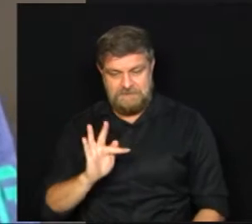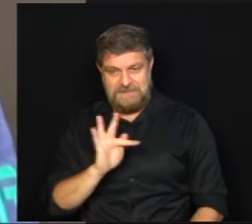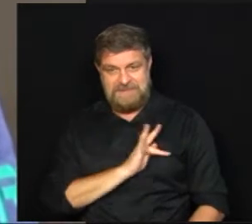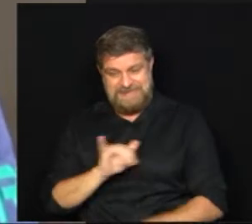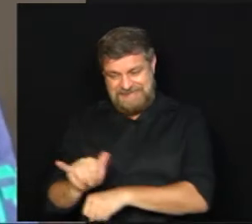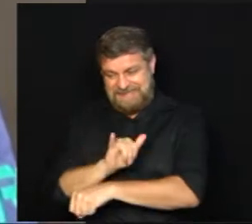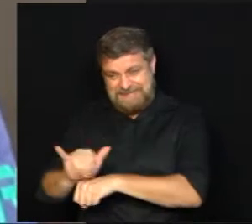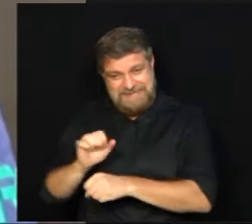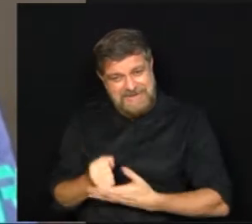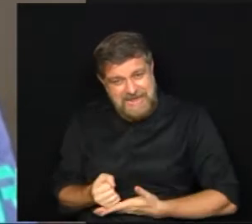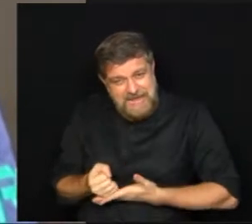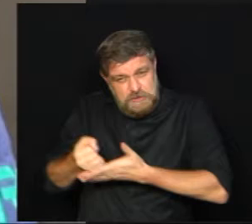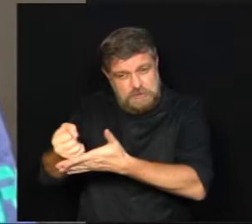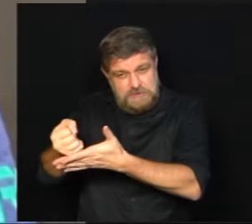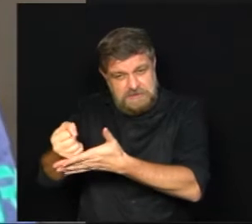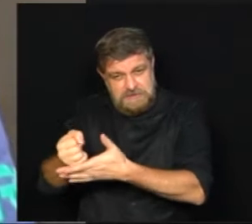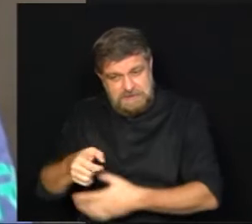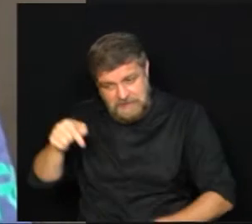ajudar muito.